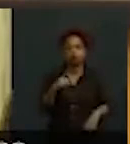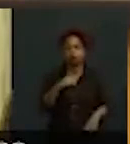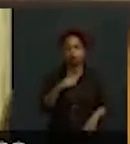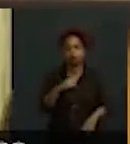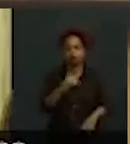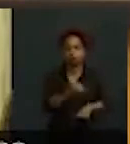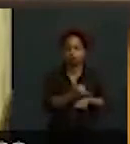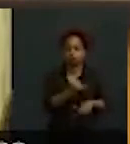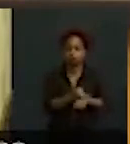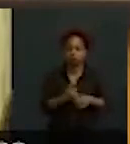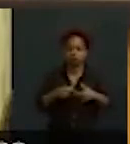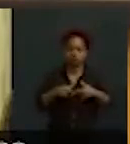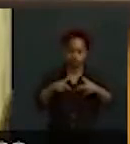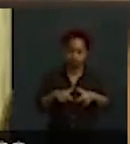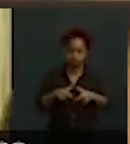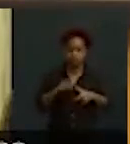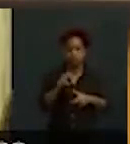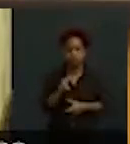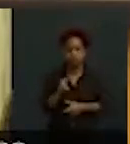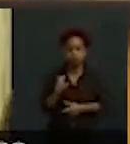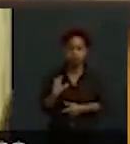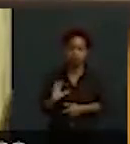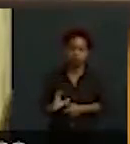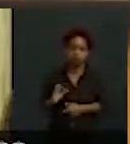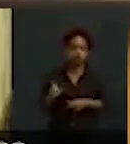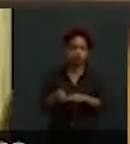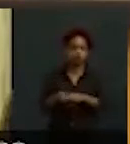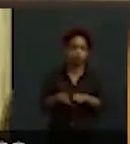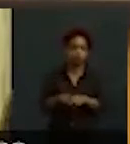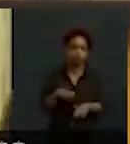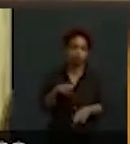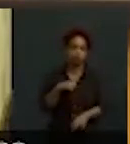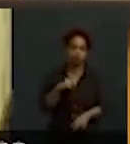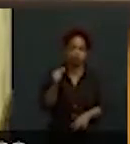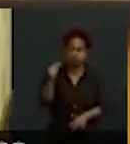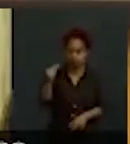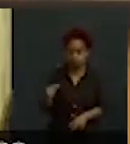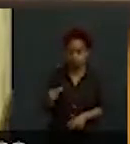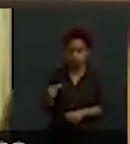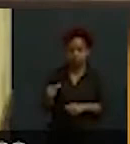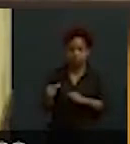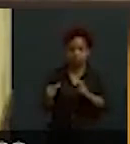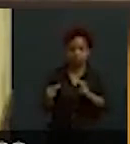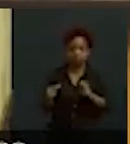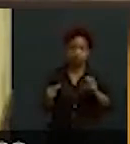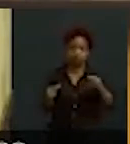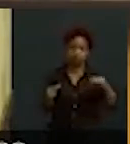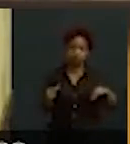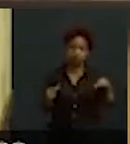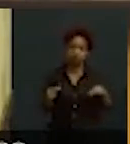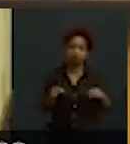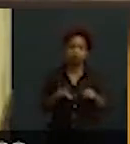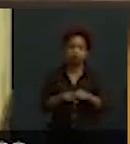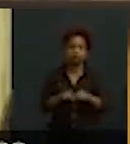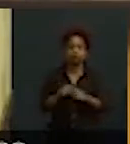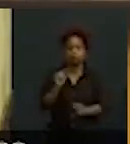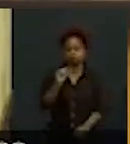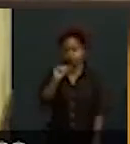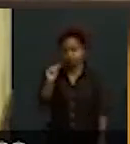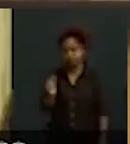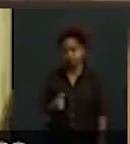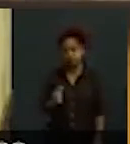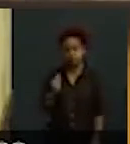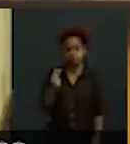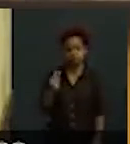5 cm de diâmetro, 3 mm de espessura e 2 mm de borda, tendo